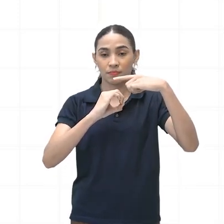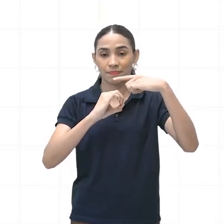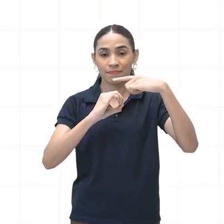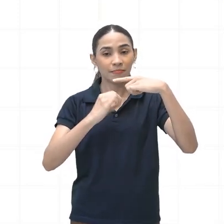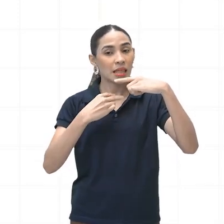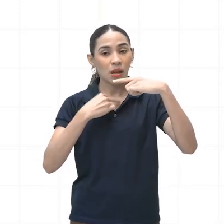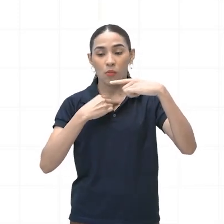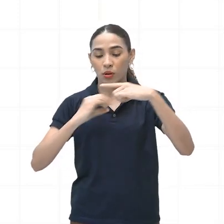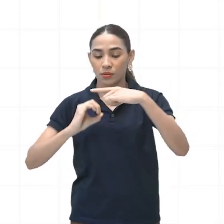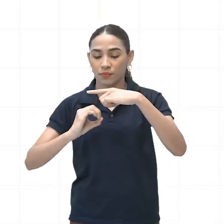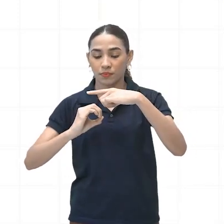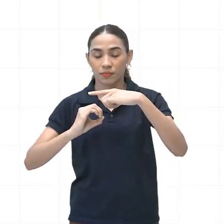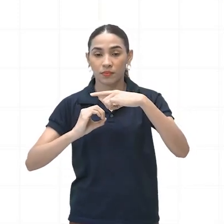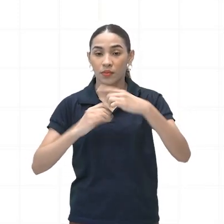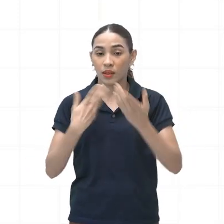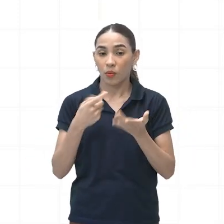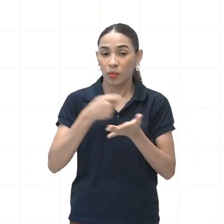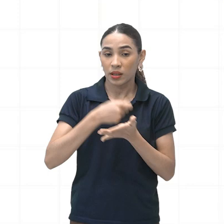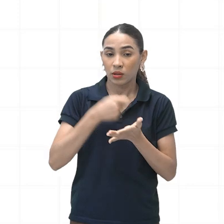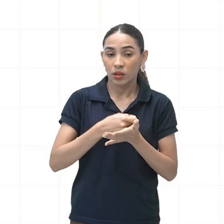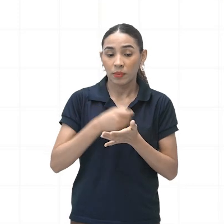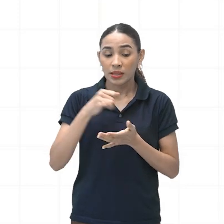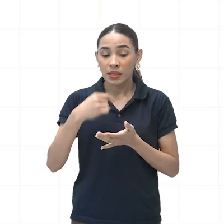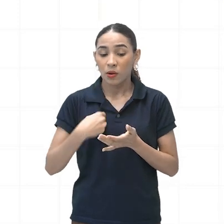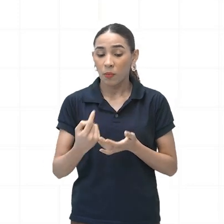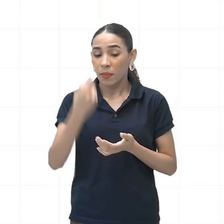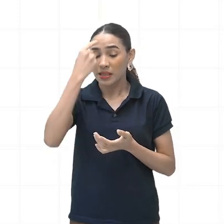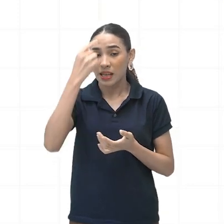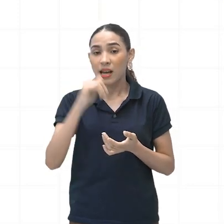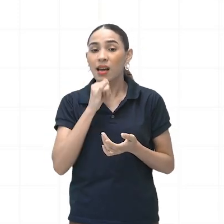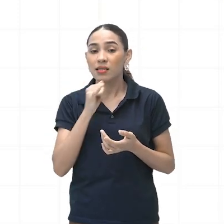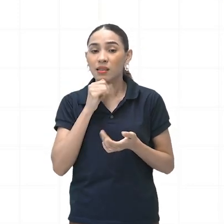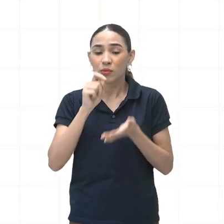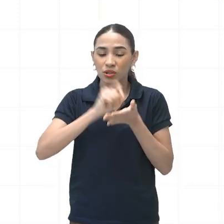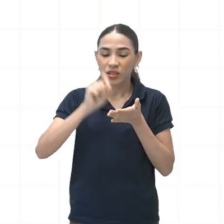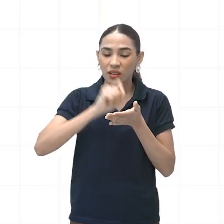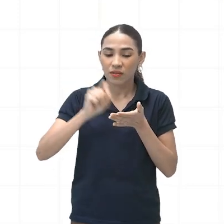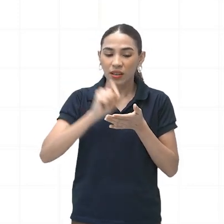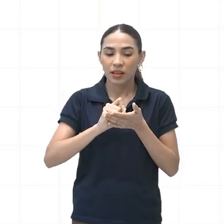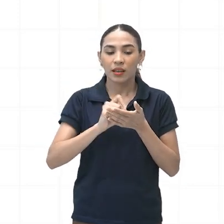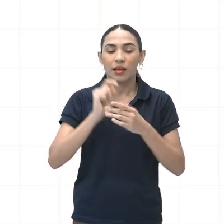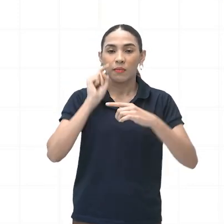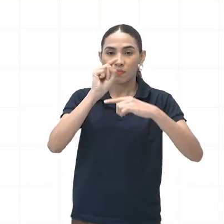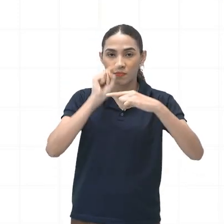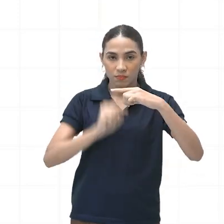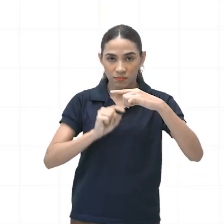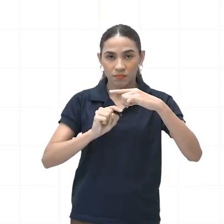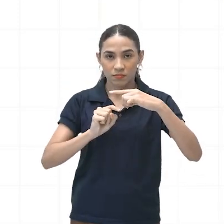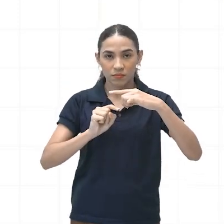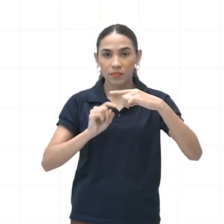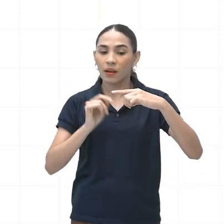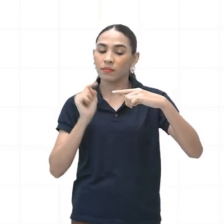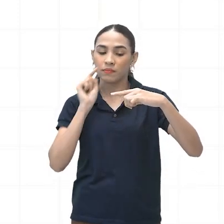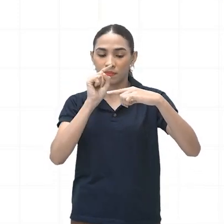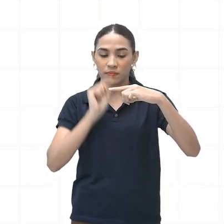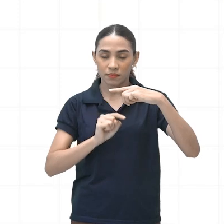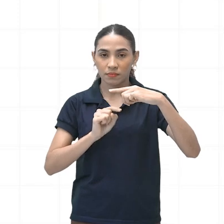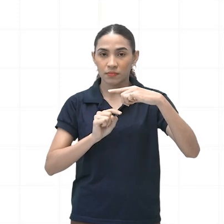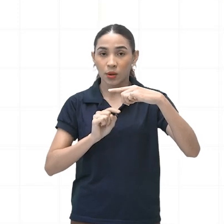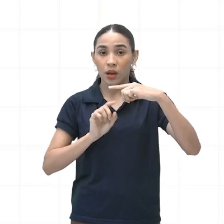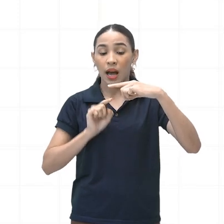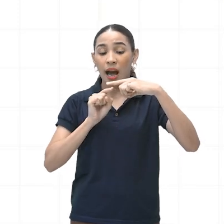seja, obrigatoriamente, toda vez que eu pensar em escrever um número racional na forma de fração,